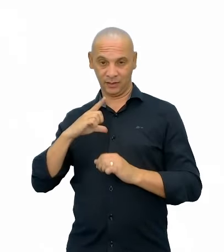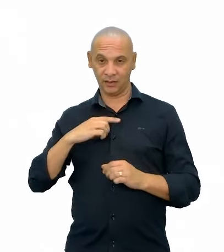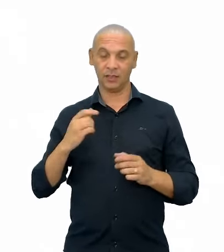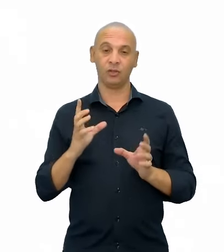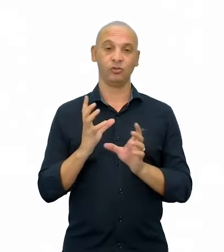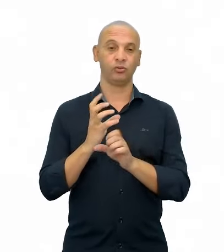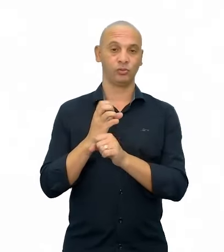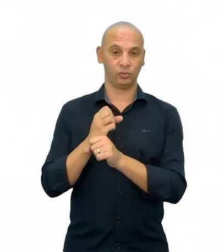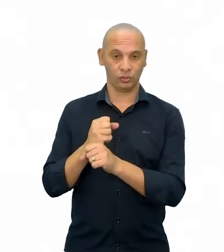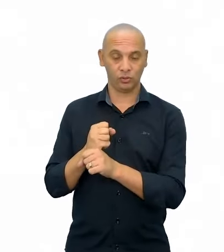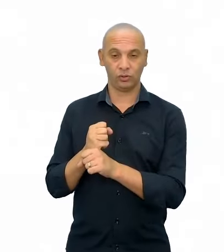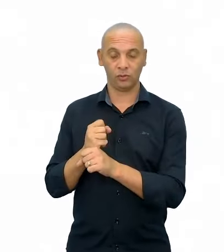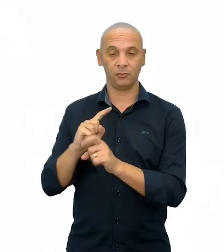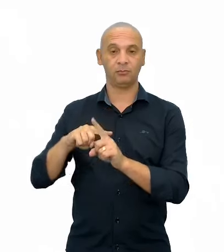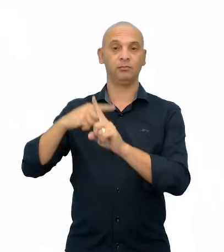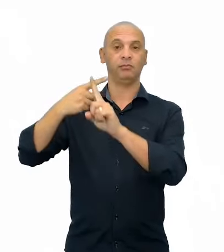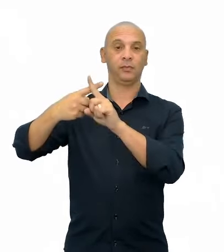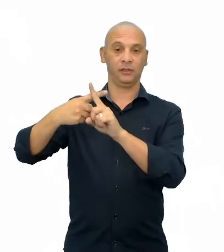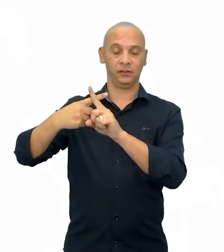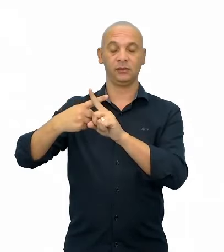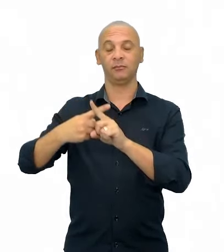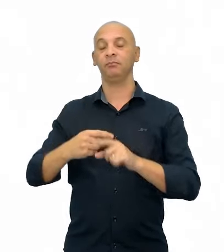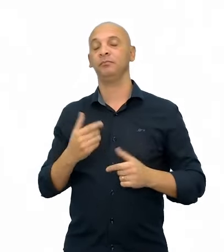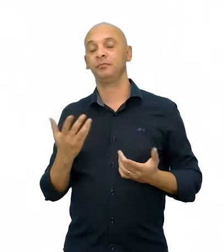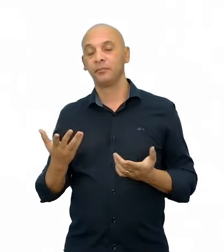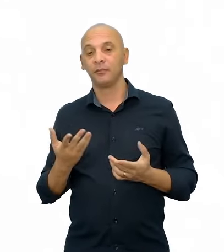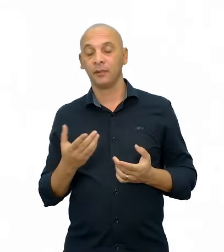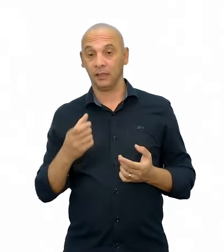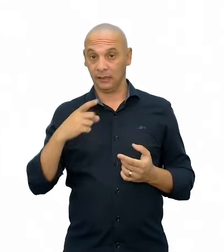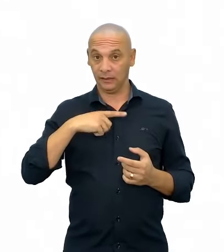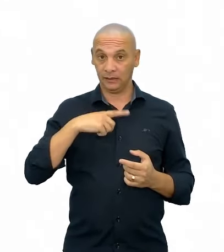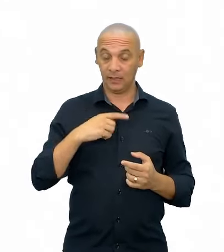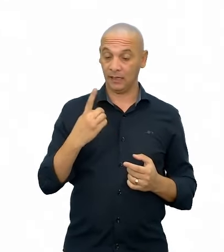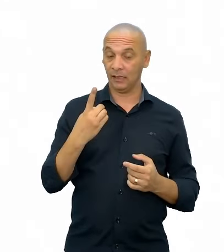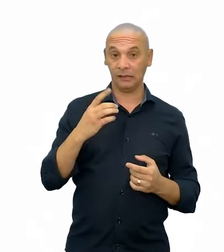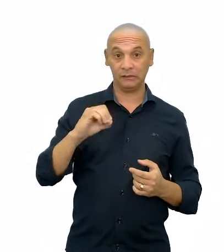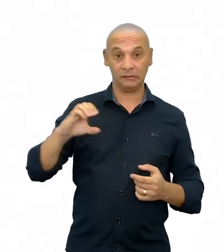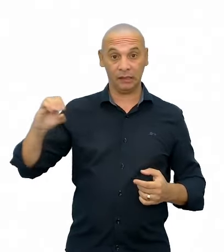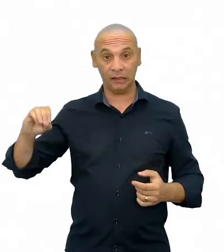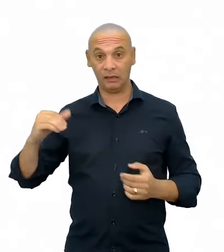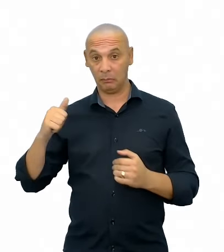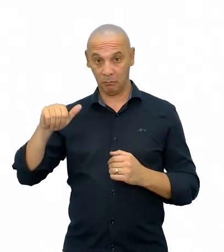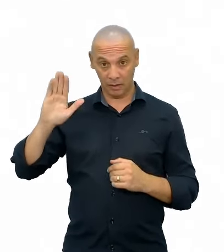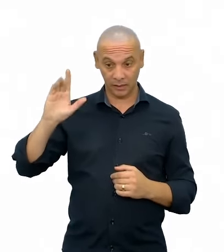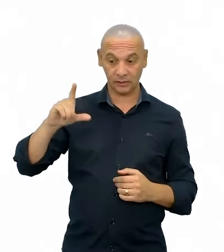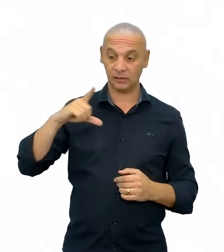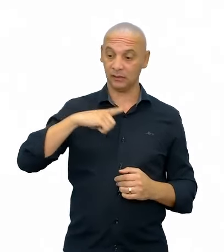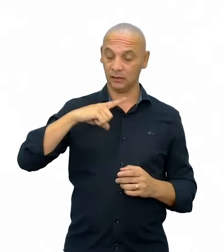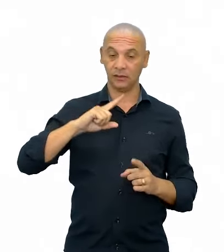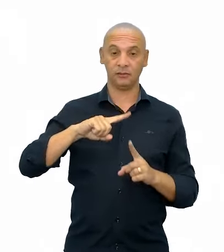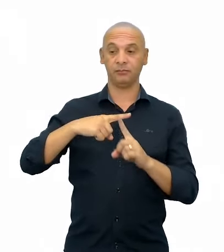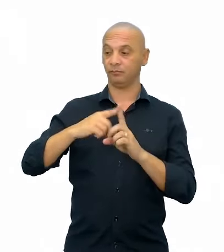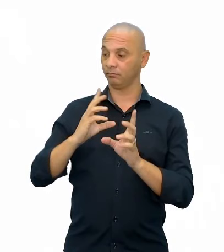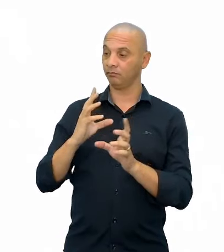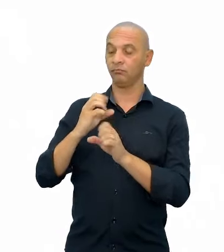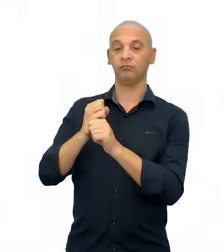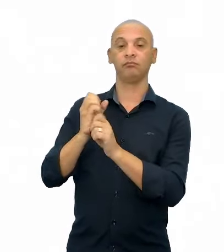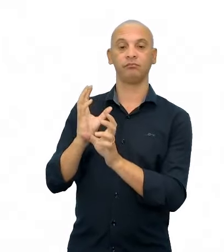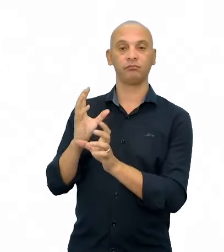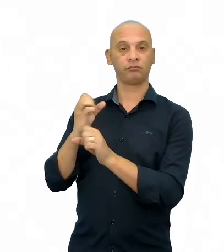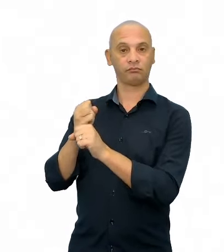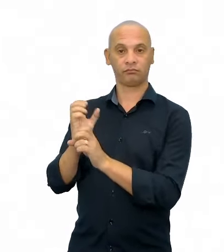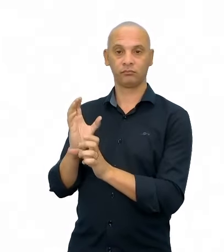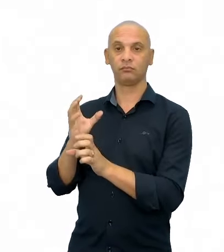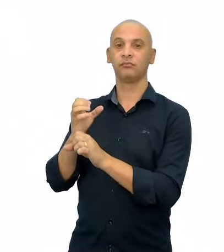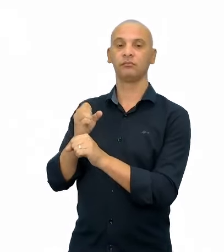Vai somar com mais dezenas. Depois, tem centena? Sim, se tem centena, soma